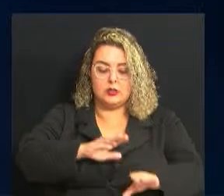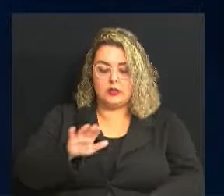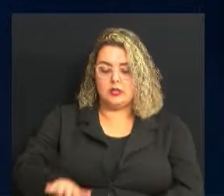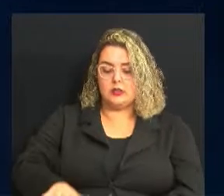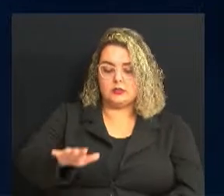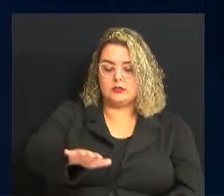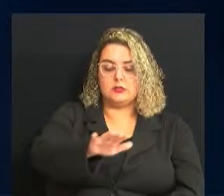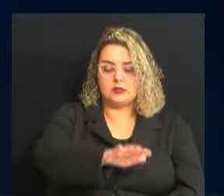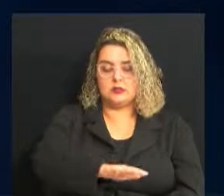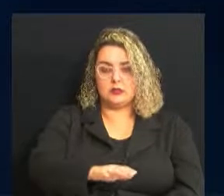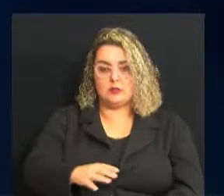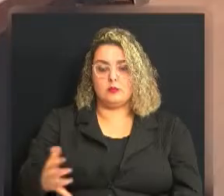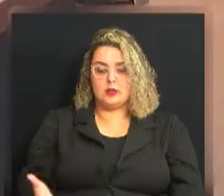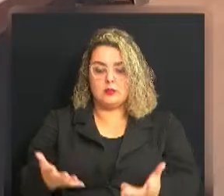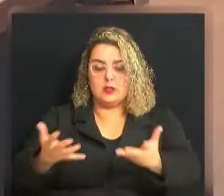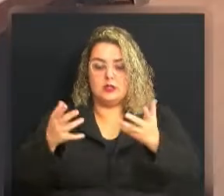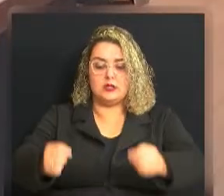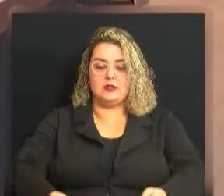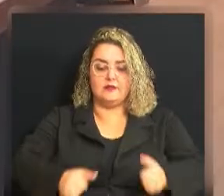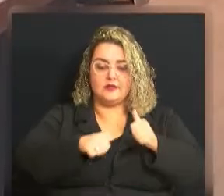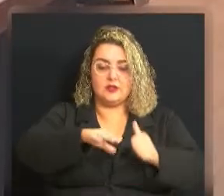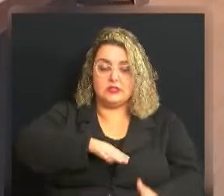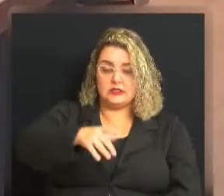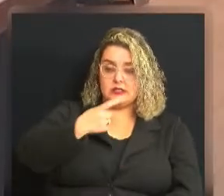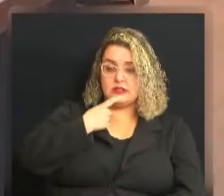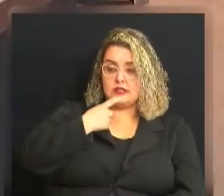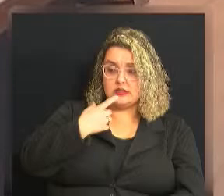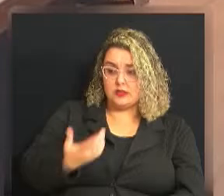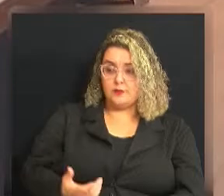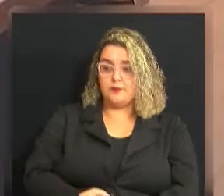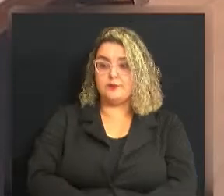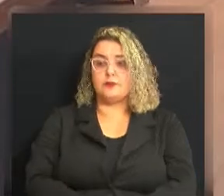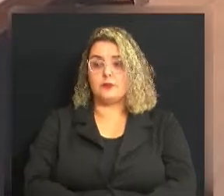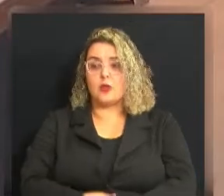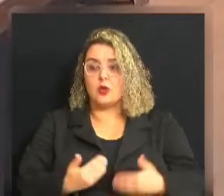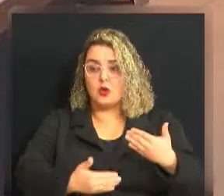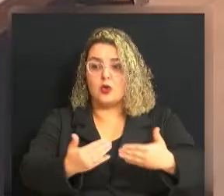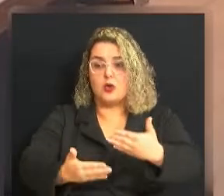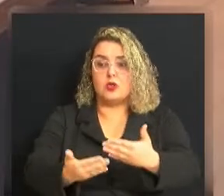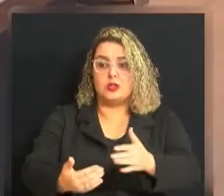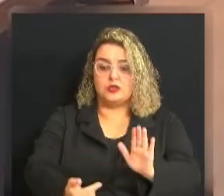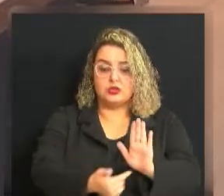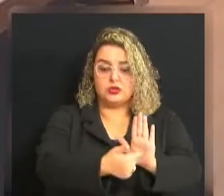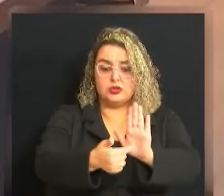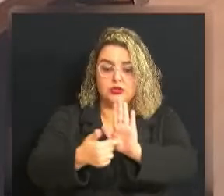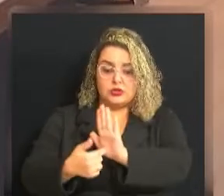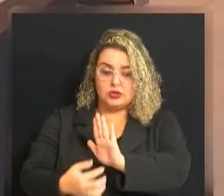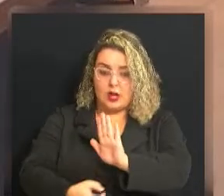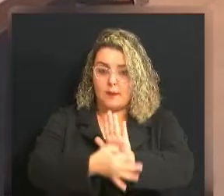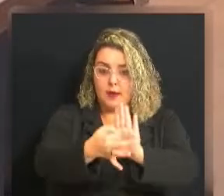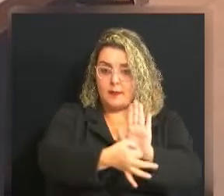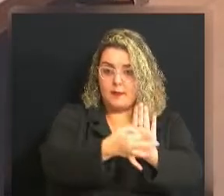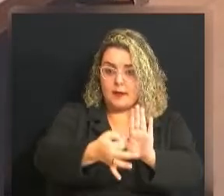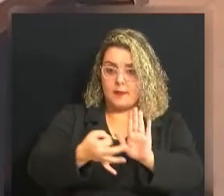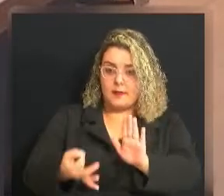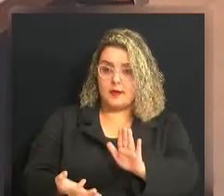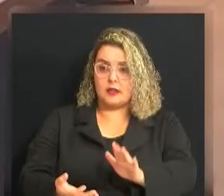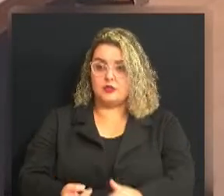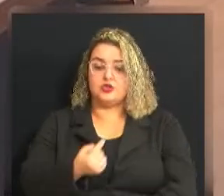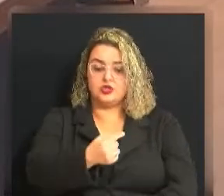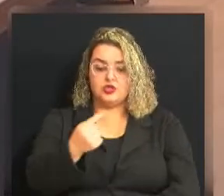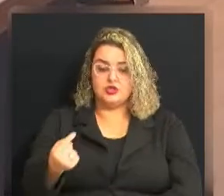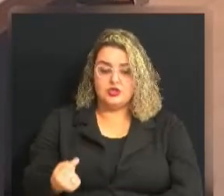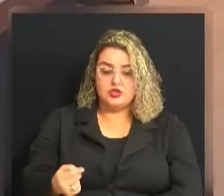em prol da cidade de Campinas. Os parlamentares seguiram os pareceres já dados anteriormente pelos relatores de cada